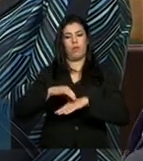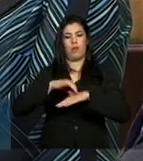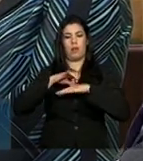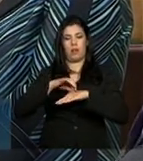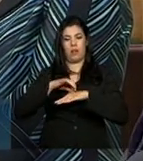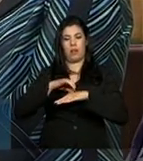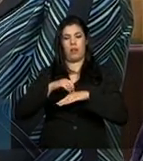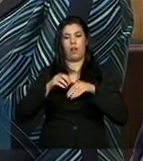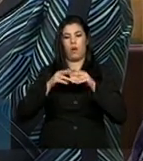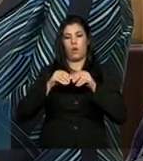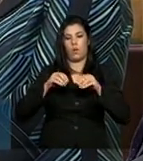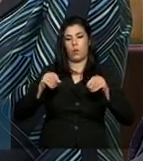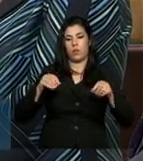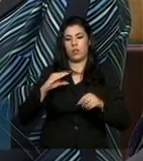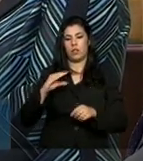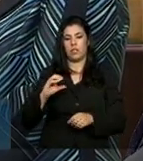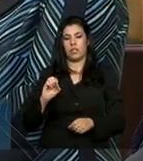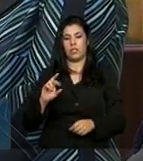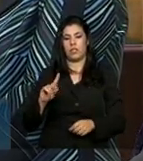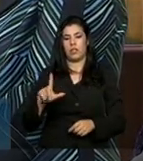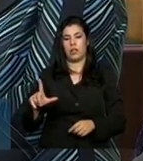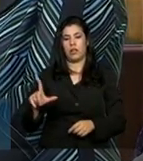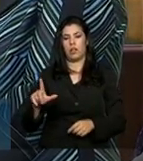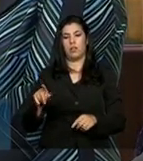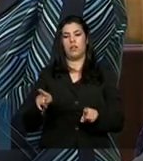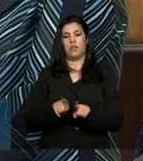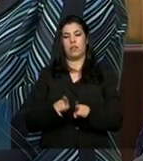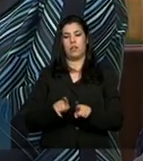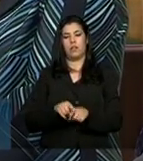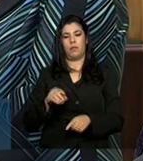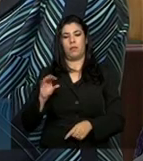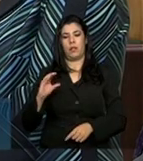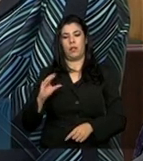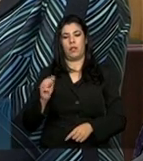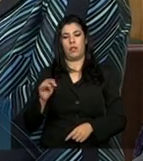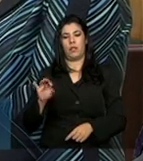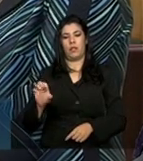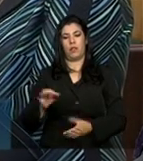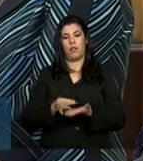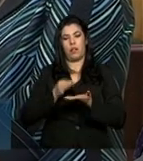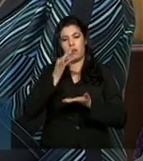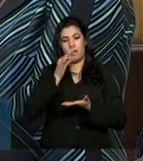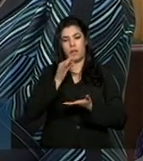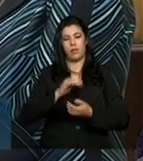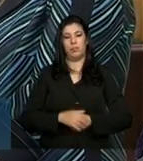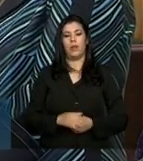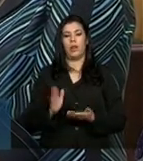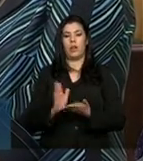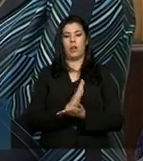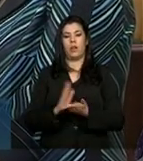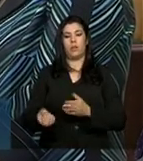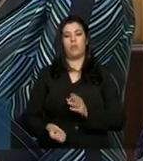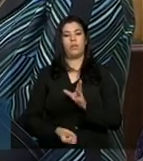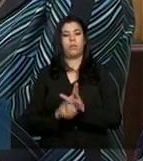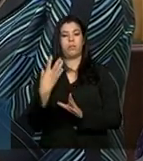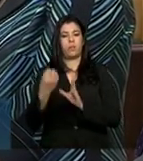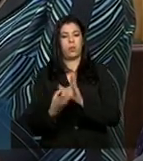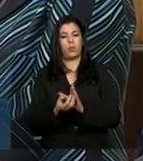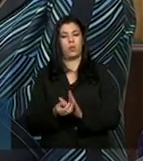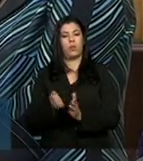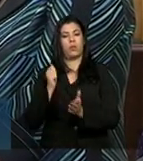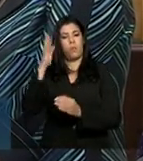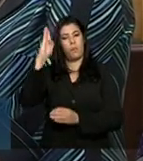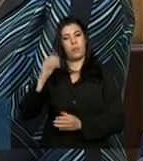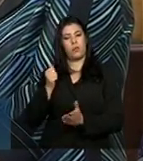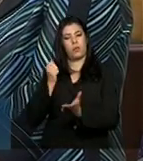cereais e café. E os produtos manufaturados são os principais produtos que o Brasil compra da